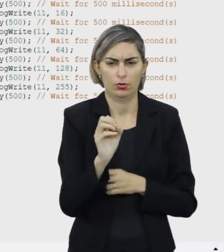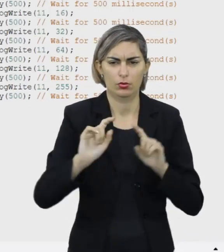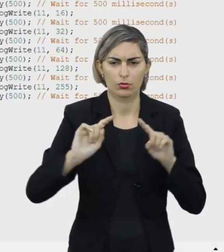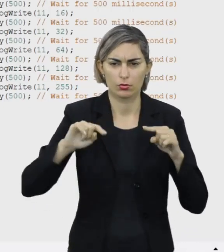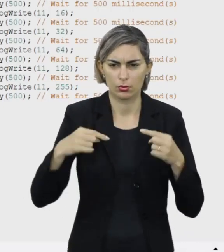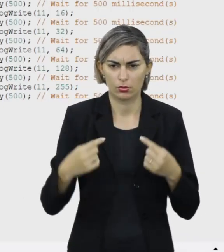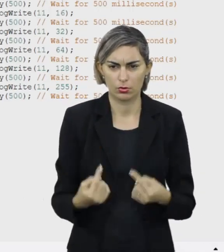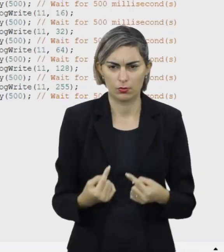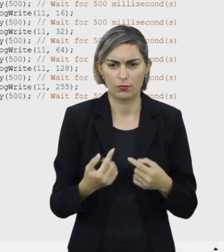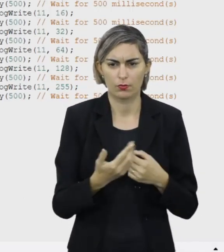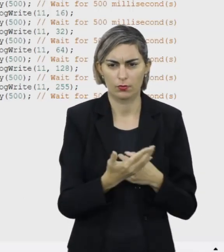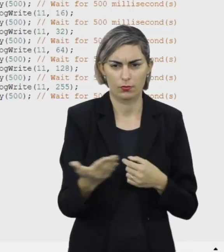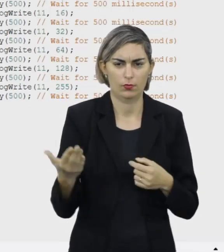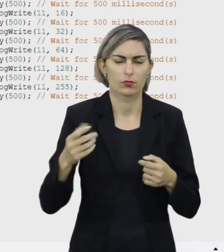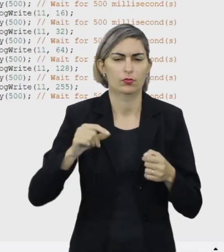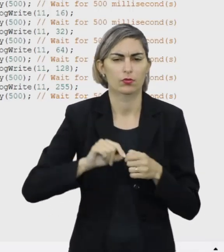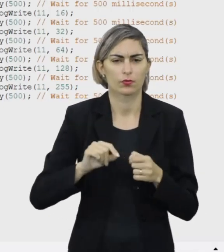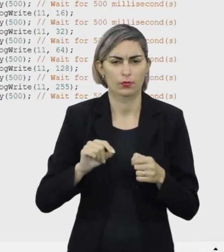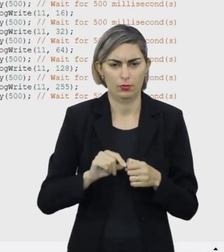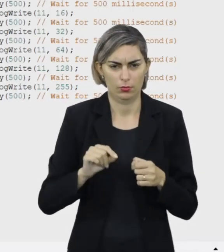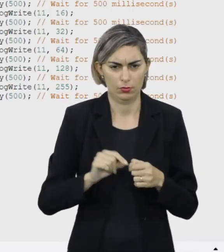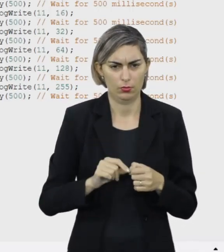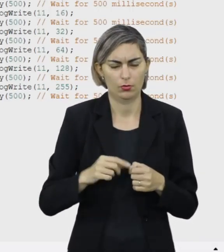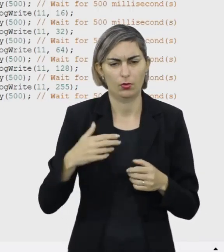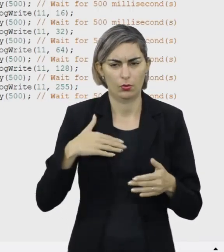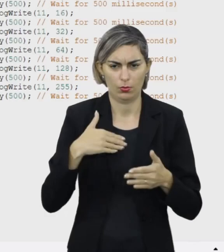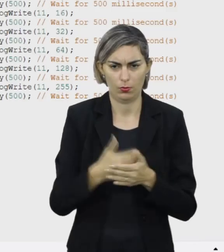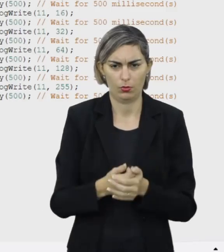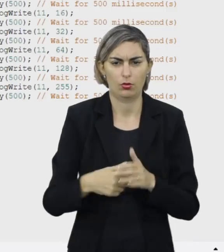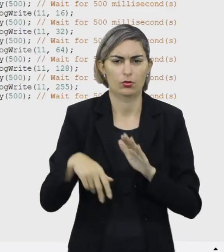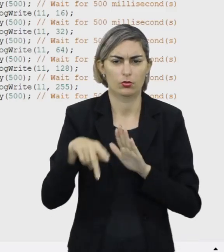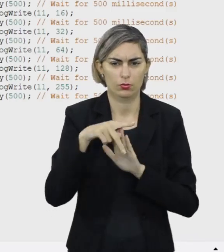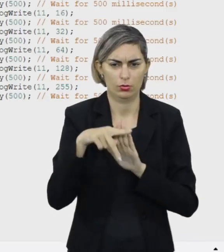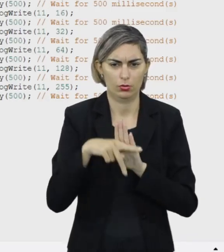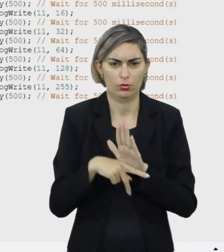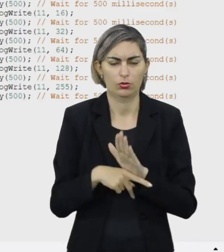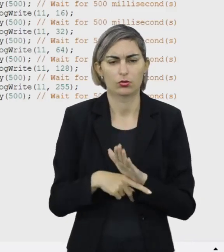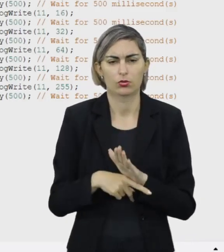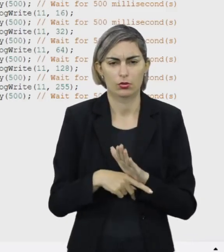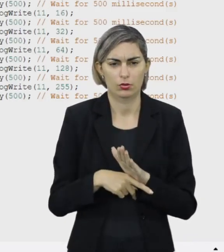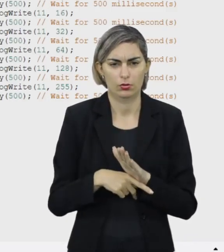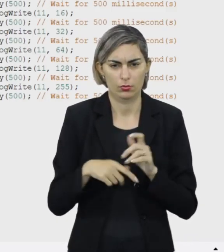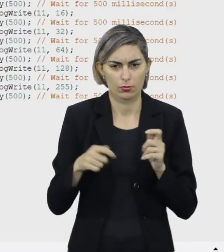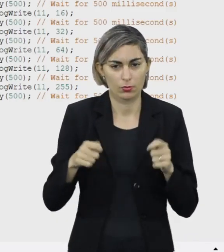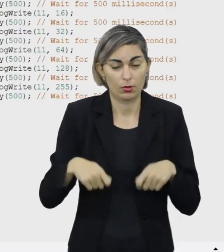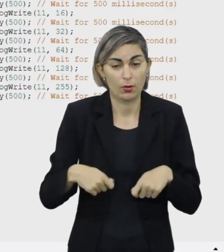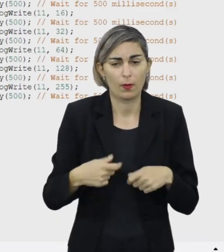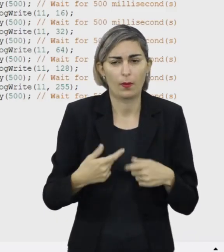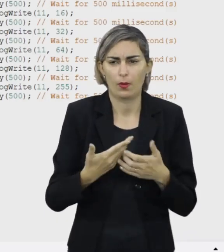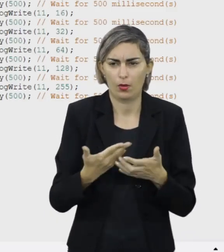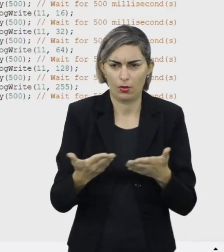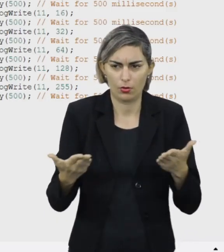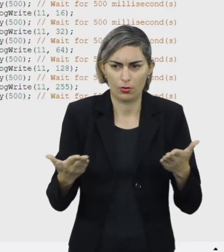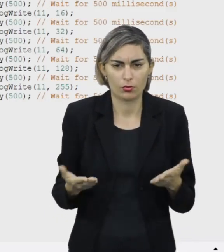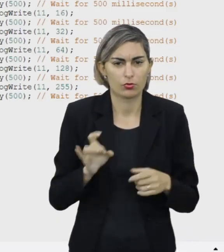desafio para vocês fazerem no próximo projeto, tá? E por hora é